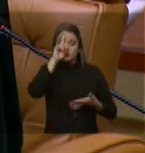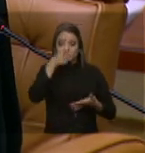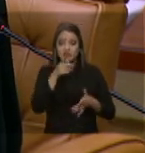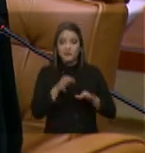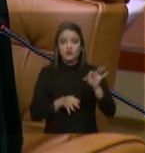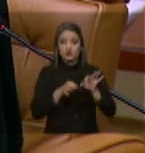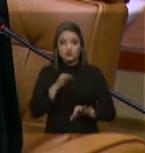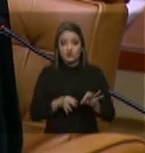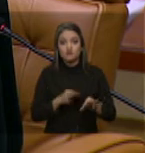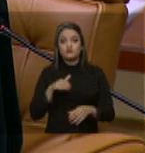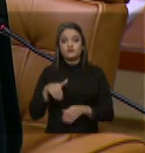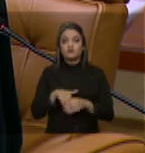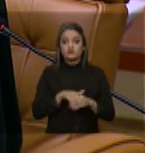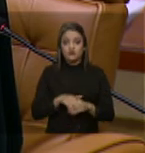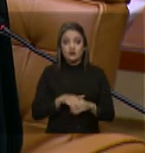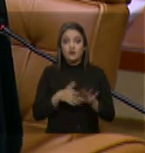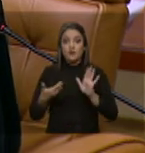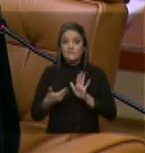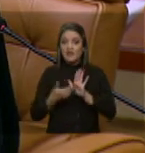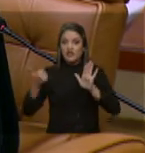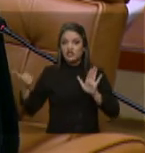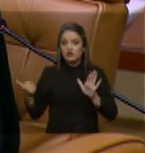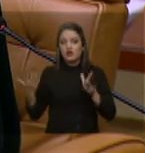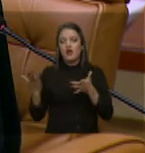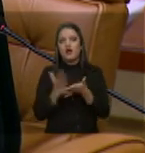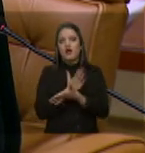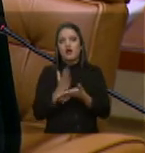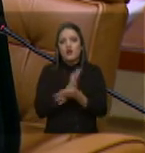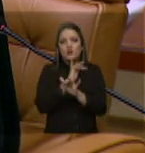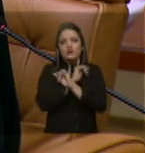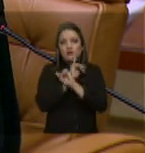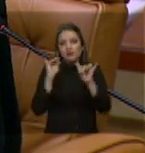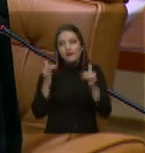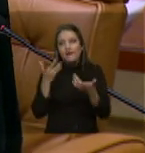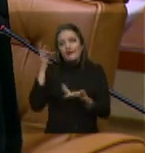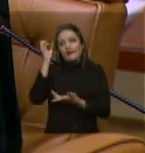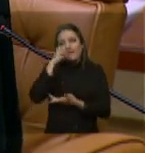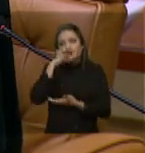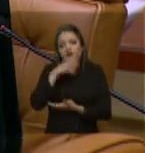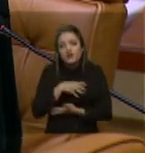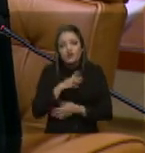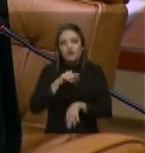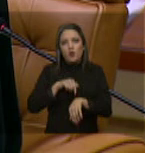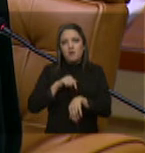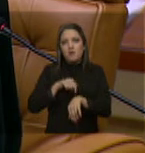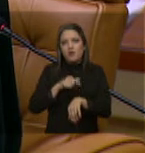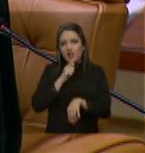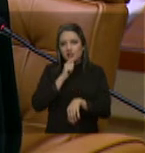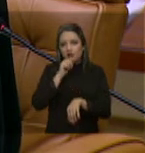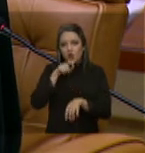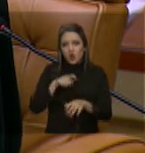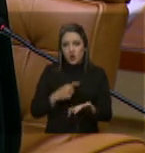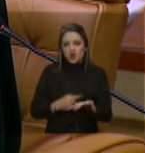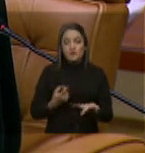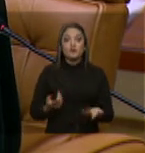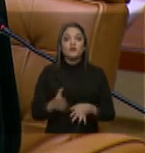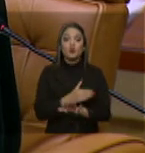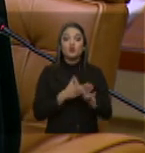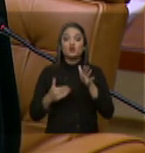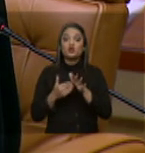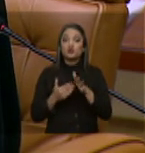eleitorais para se retirar propagandas antecipadas ou propagandas abusivas todas as plataformas cumpriu em